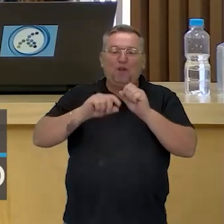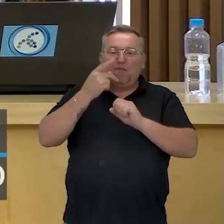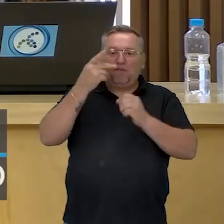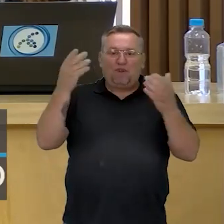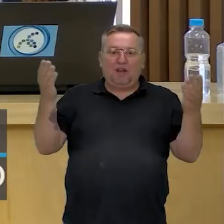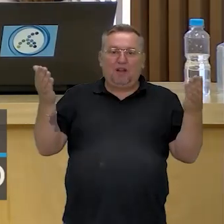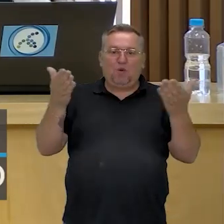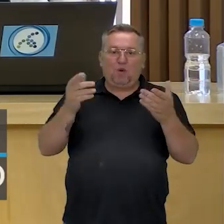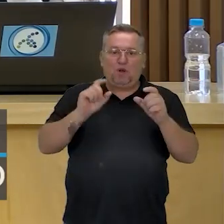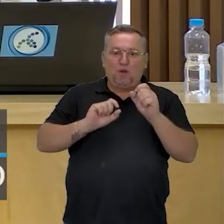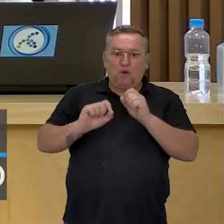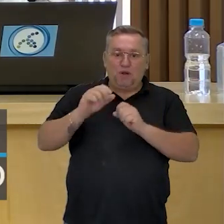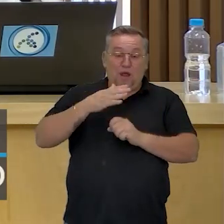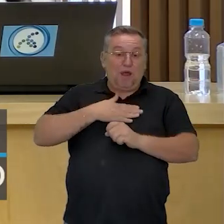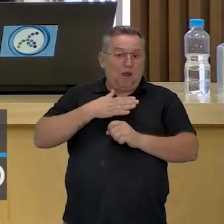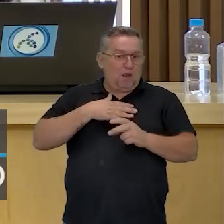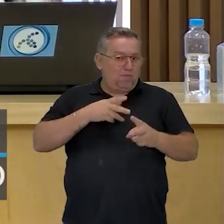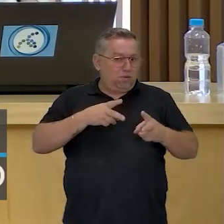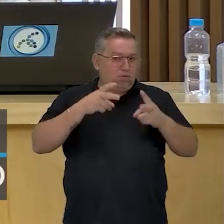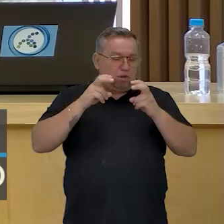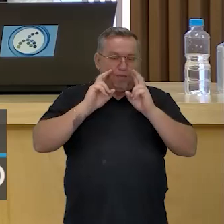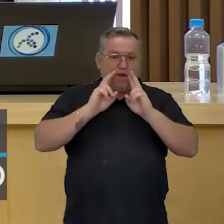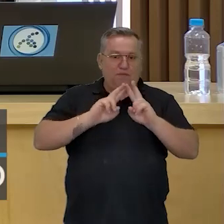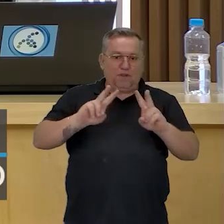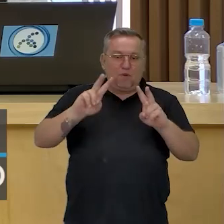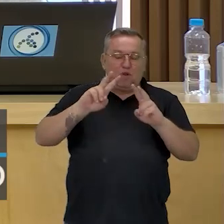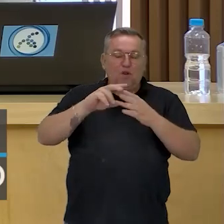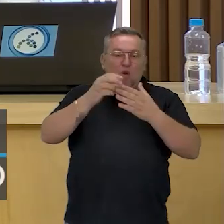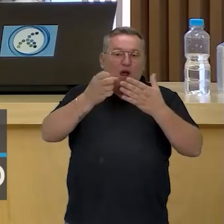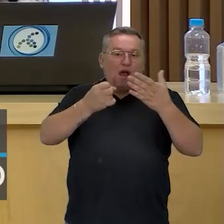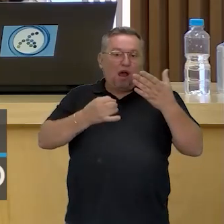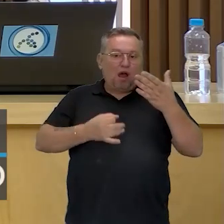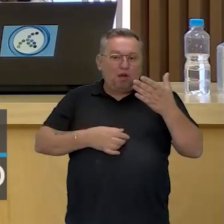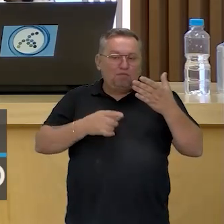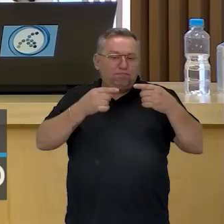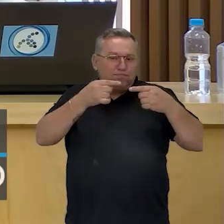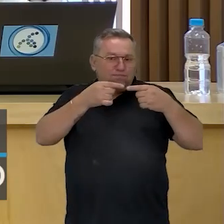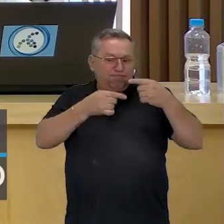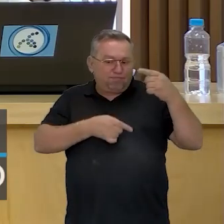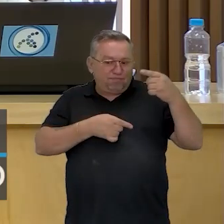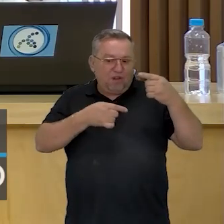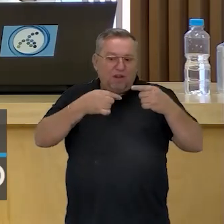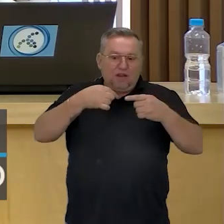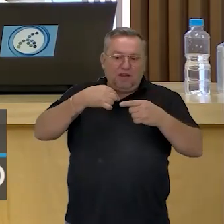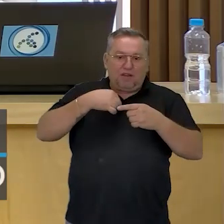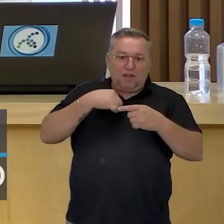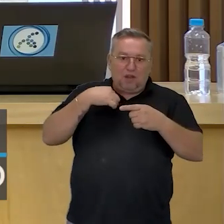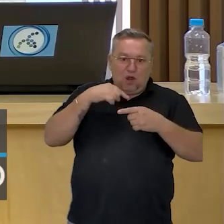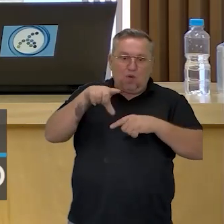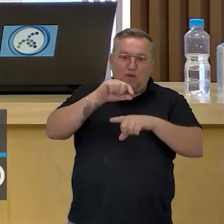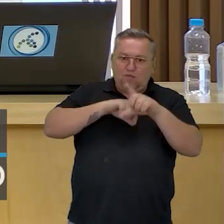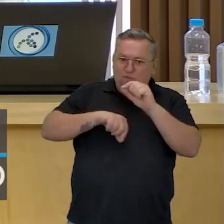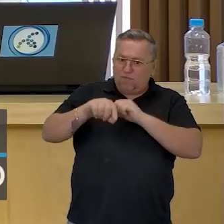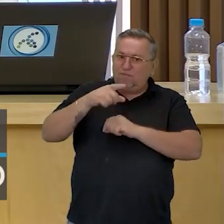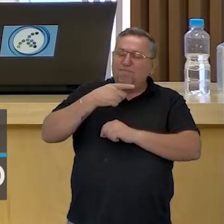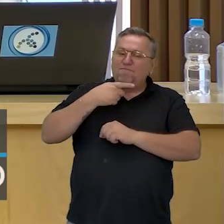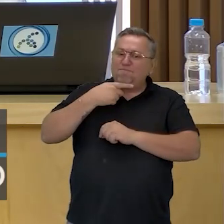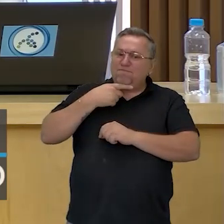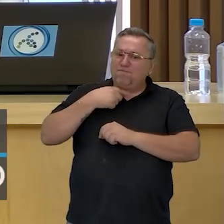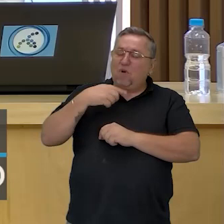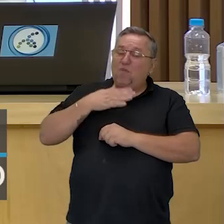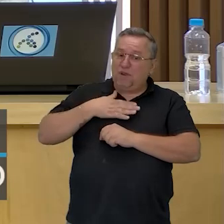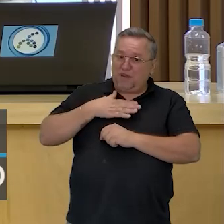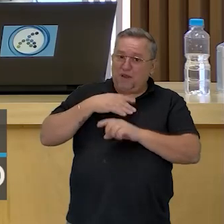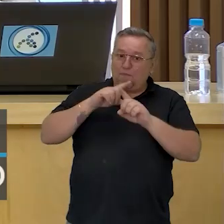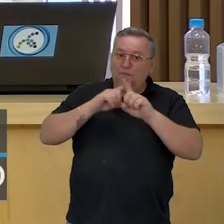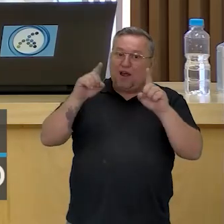aqui, gente, é a minha percepção. Então, são características um pouco arbitrárias, né? Que eu vou pensar de acordo com a minha visão, mas